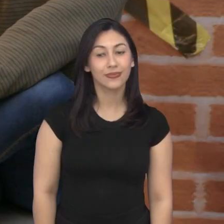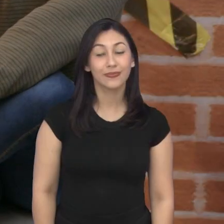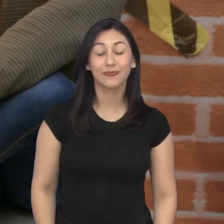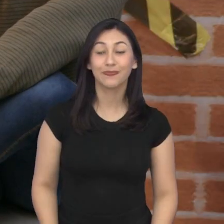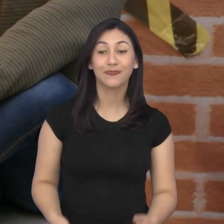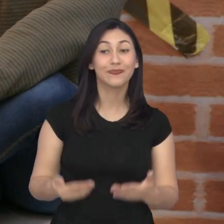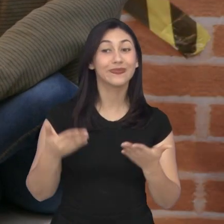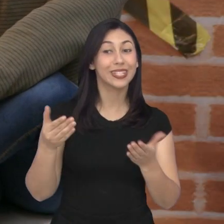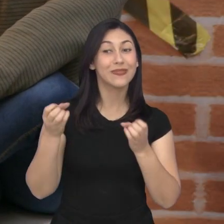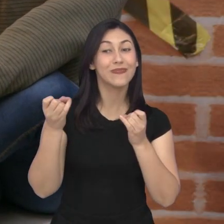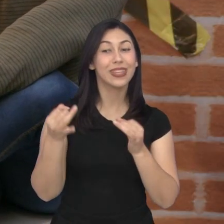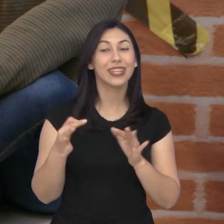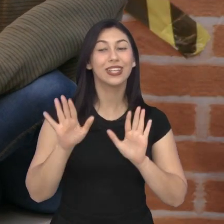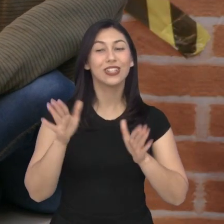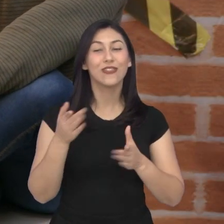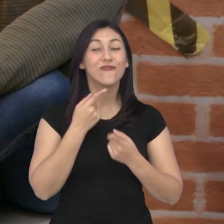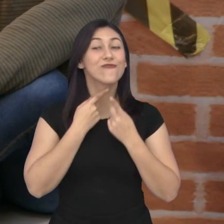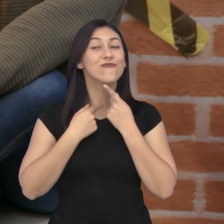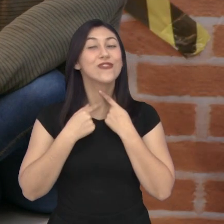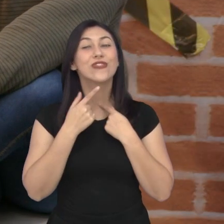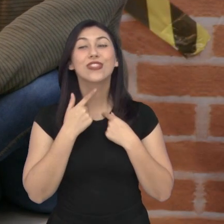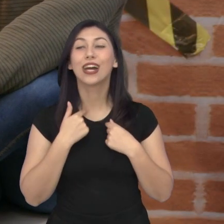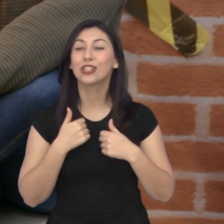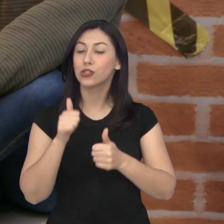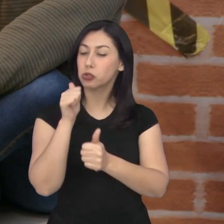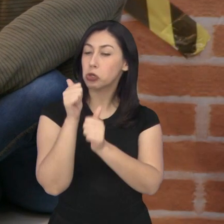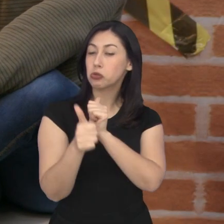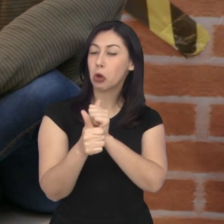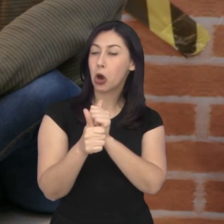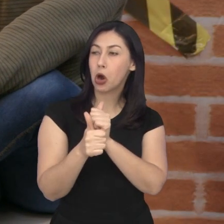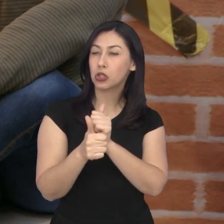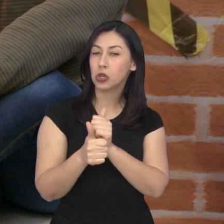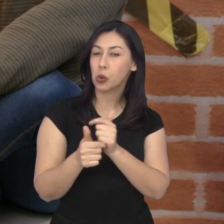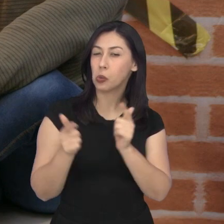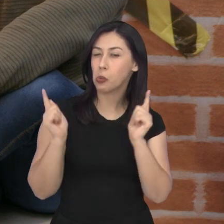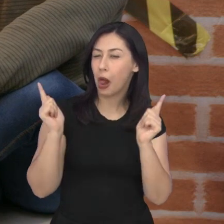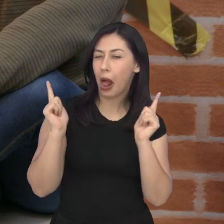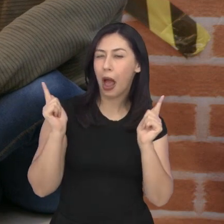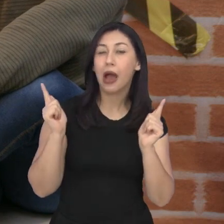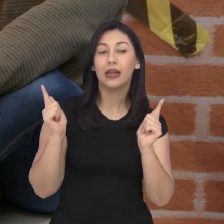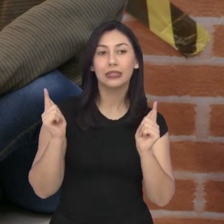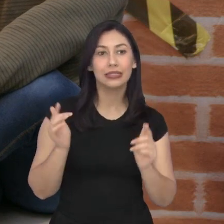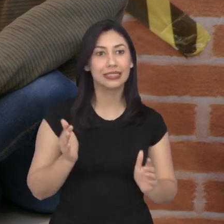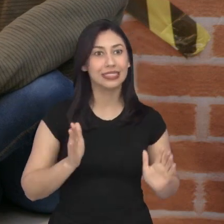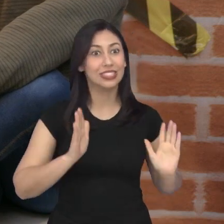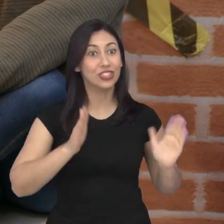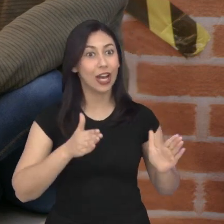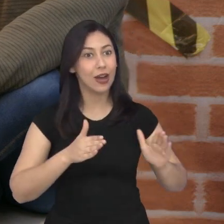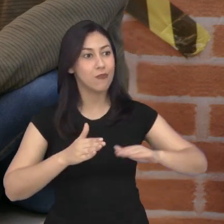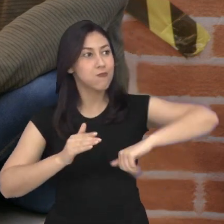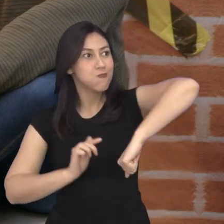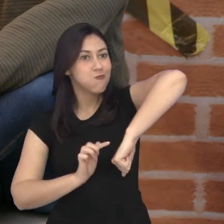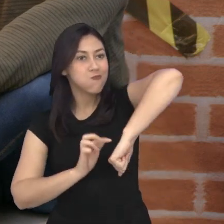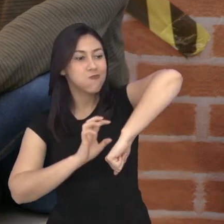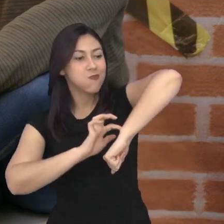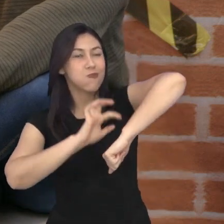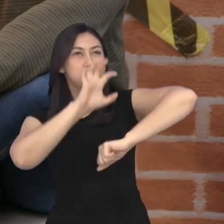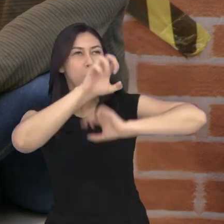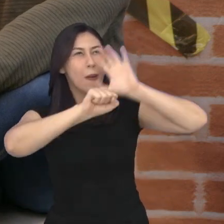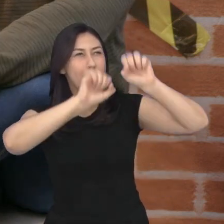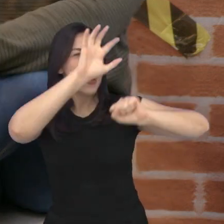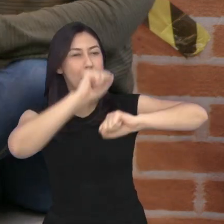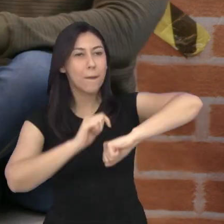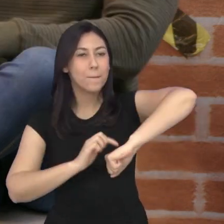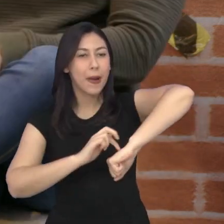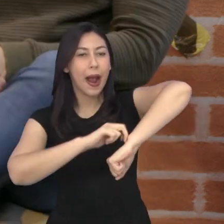Ô Marvin, fala aqui pra mim, você já teve vontade de praticar algum esporte radical alguma vez na sua vida? Cara, já. Escalada. Escalada? Escalada. Mas